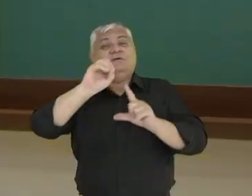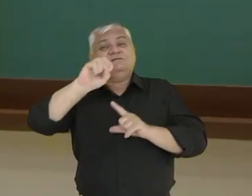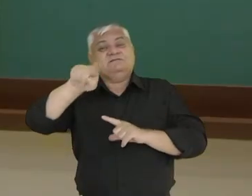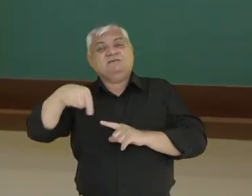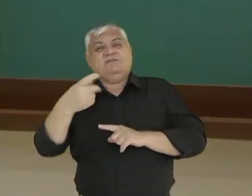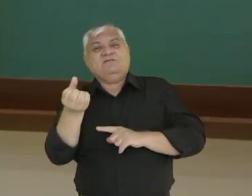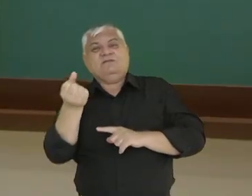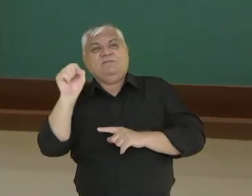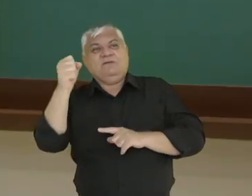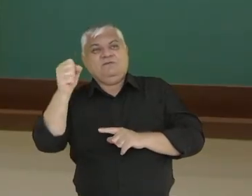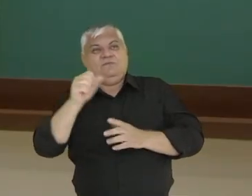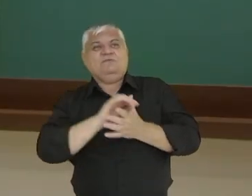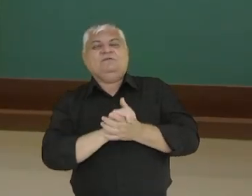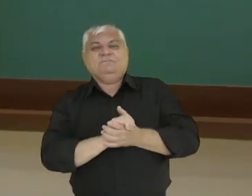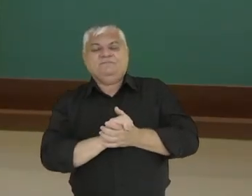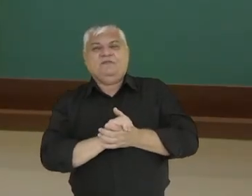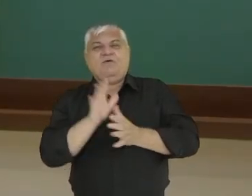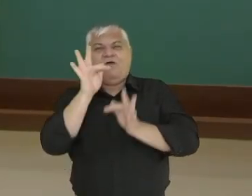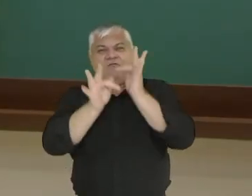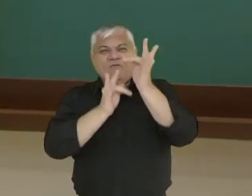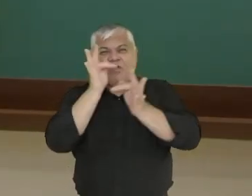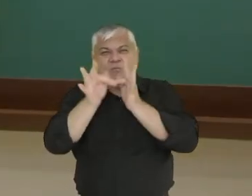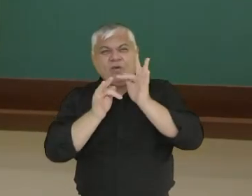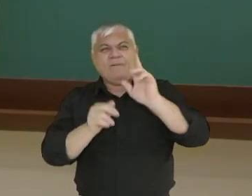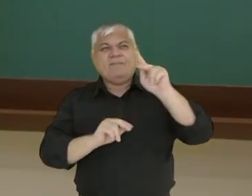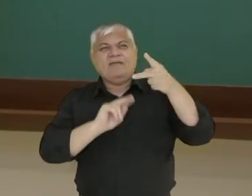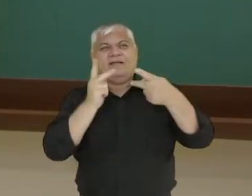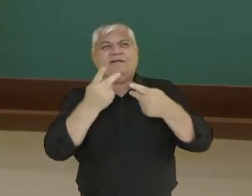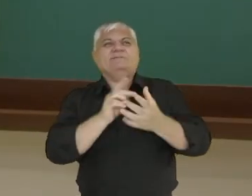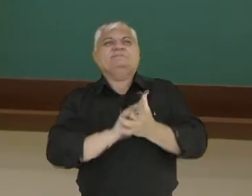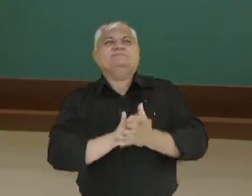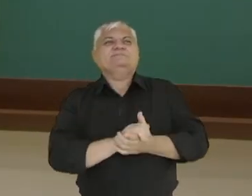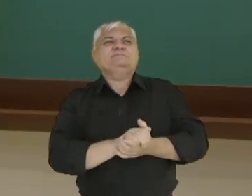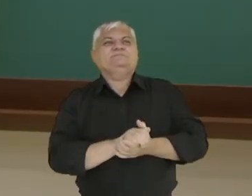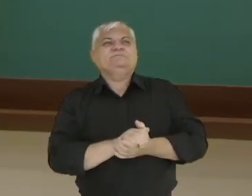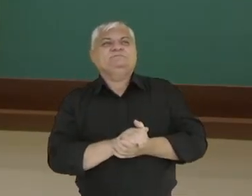0,68. Temos a fórmula, vamos substituir.